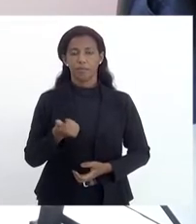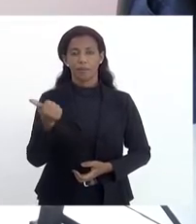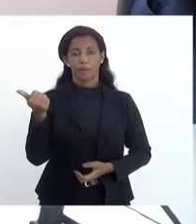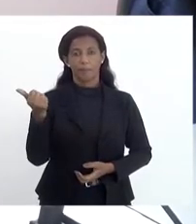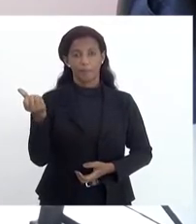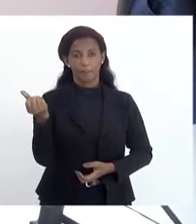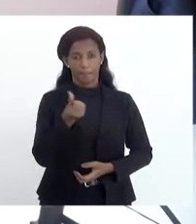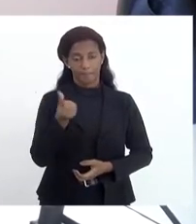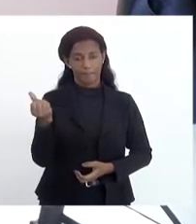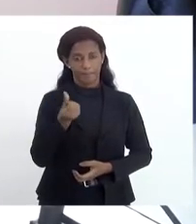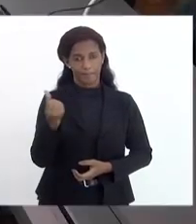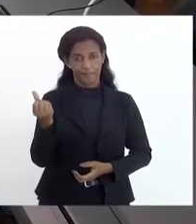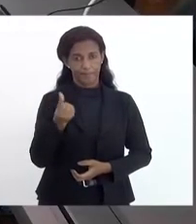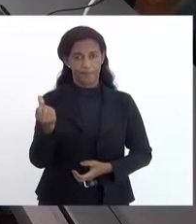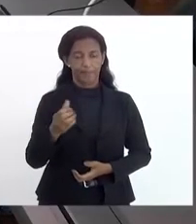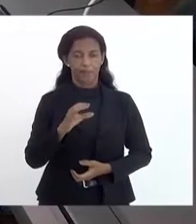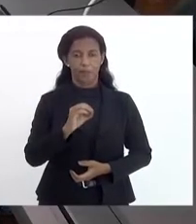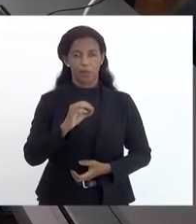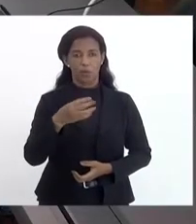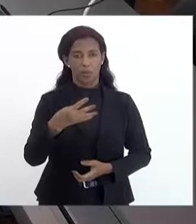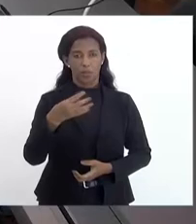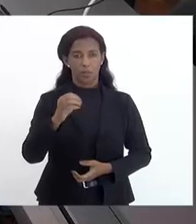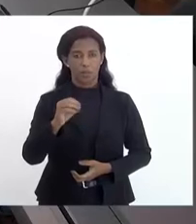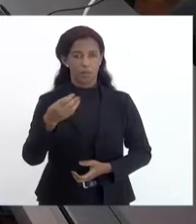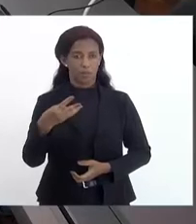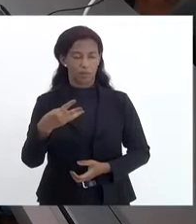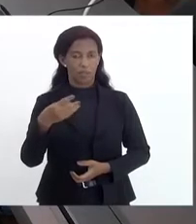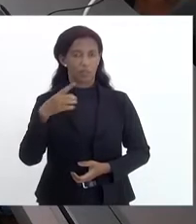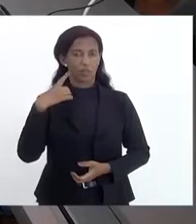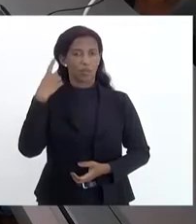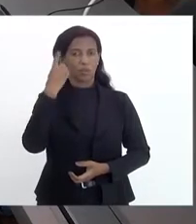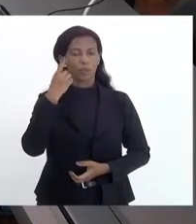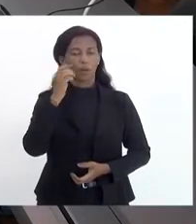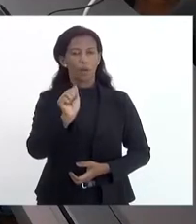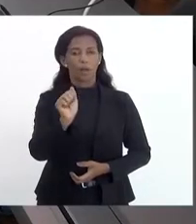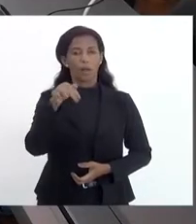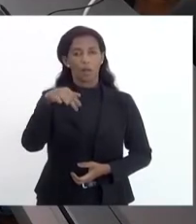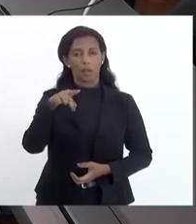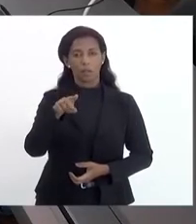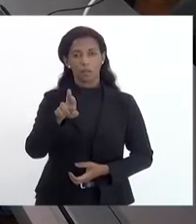66. Projeto de lei 4003 de 2021, autoria do deputado Anderson Moraes.